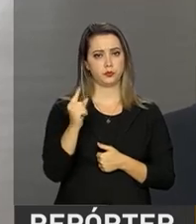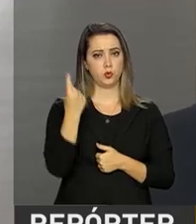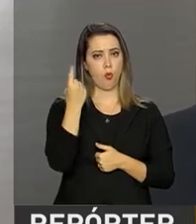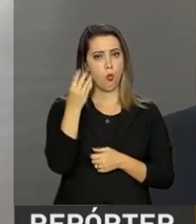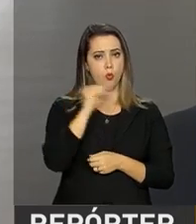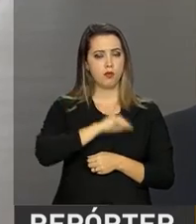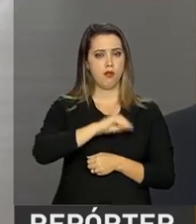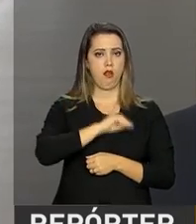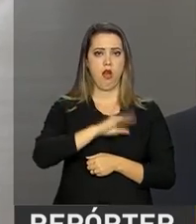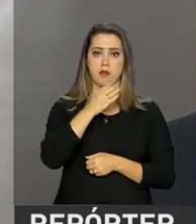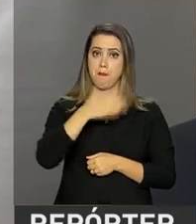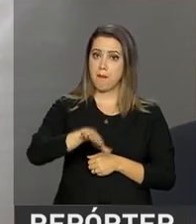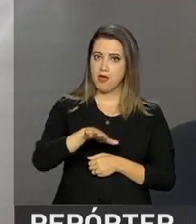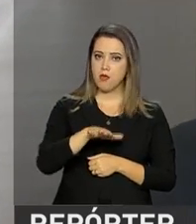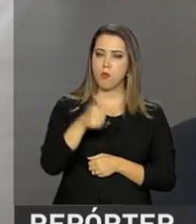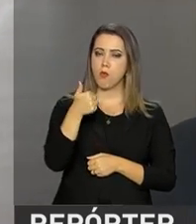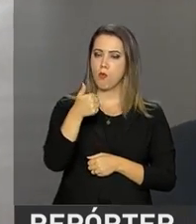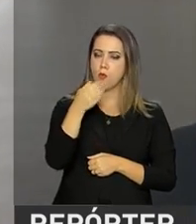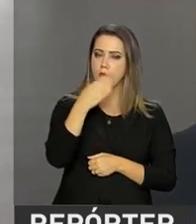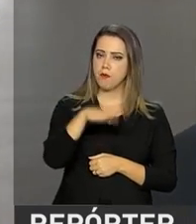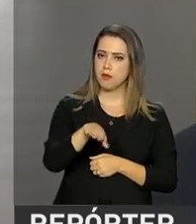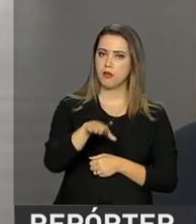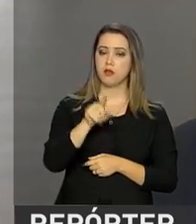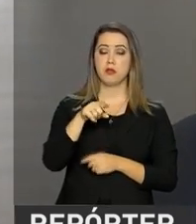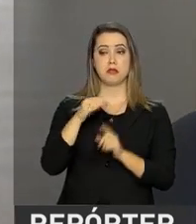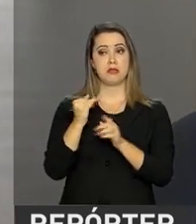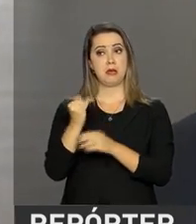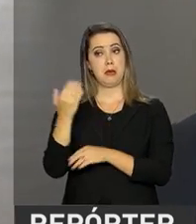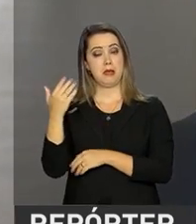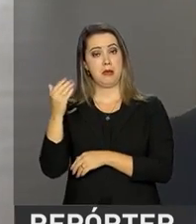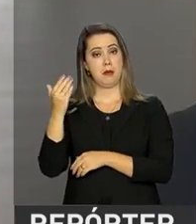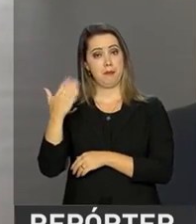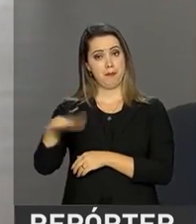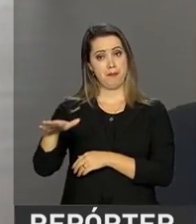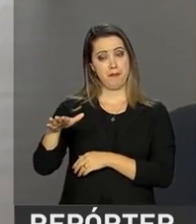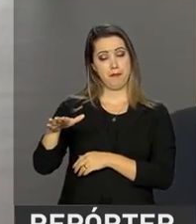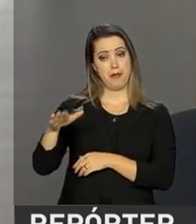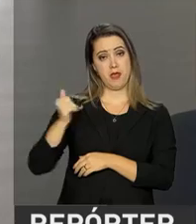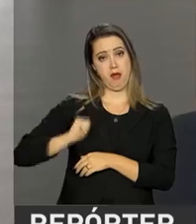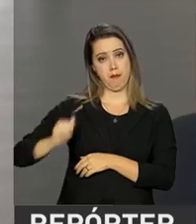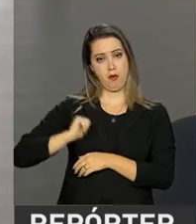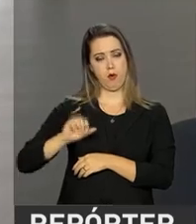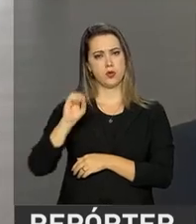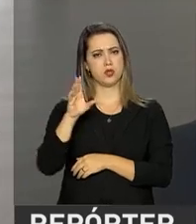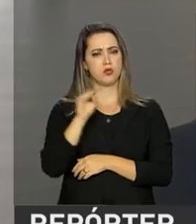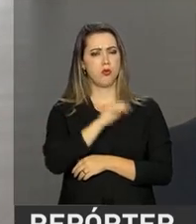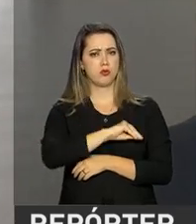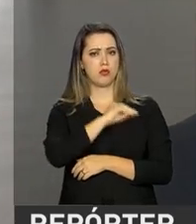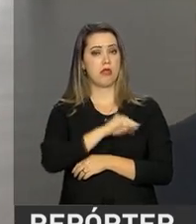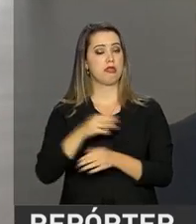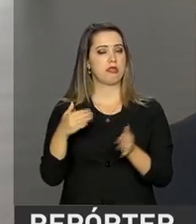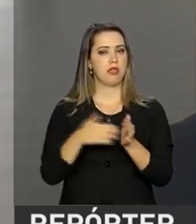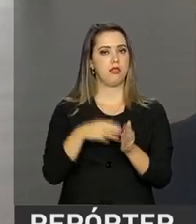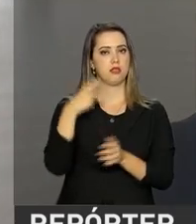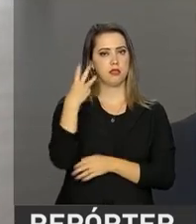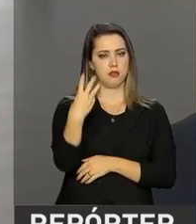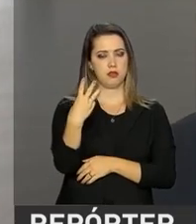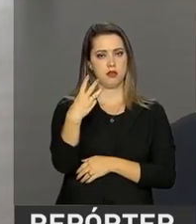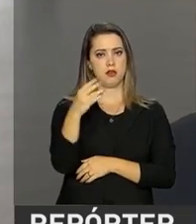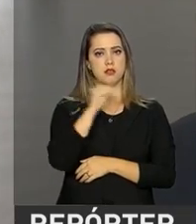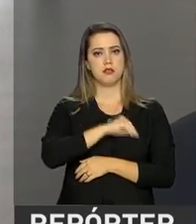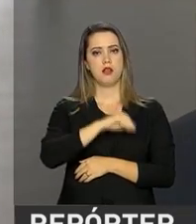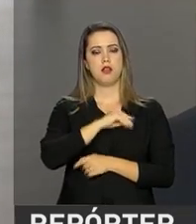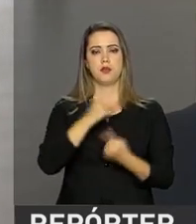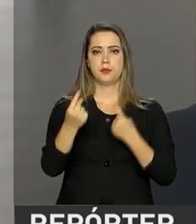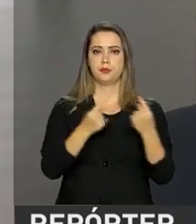e meio por pessoa na família. A bolsa parcial, 50%. Tem que comprovar a renda de até 3 salários mínimos por pessoa